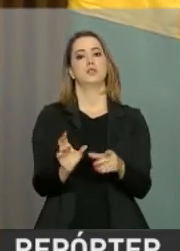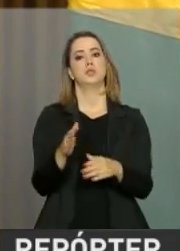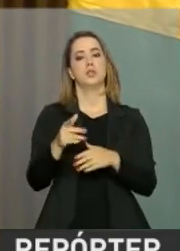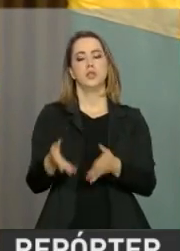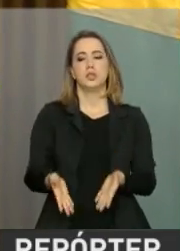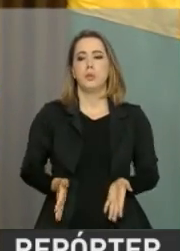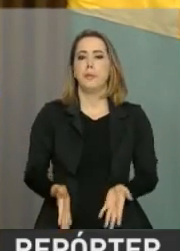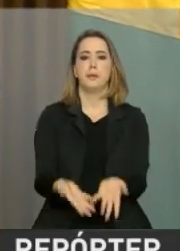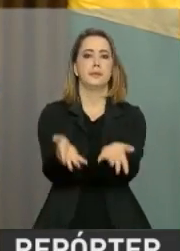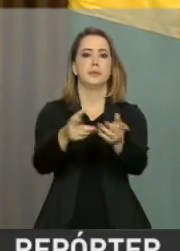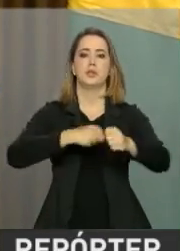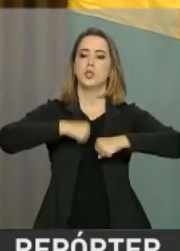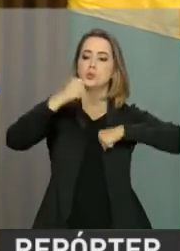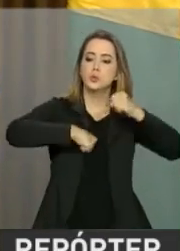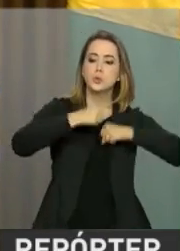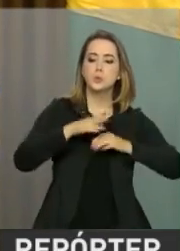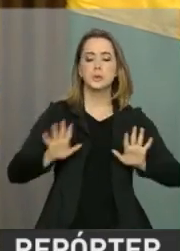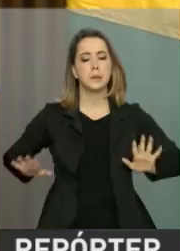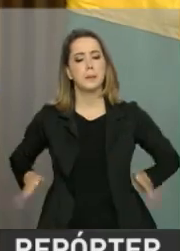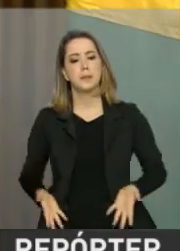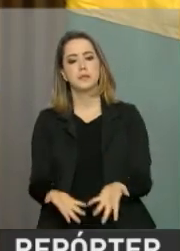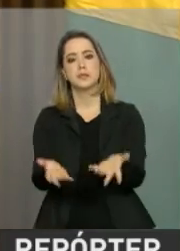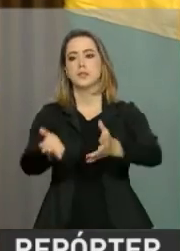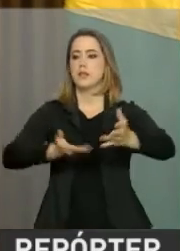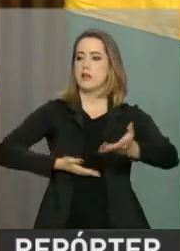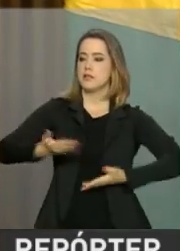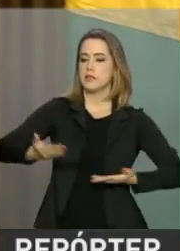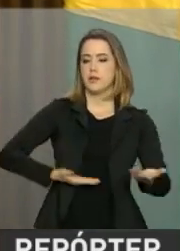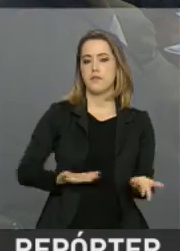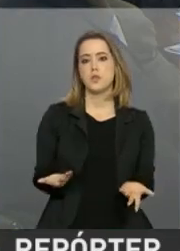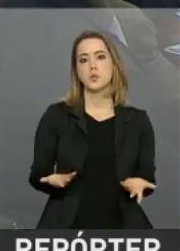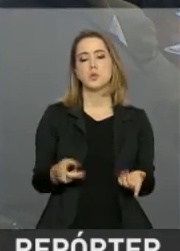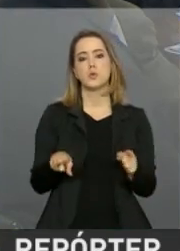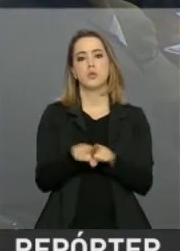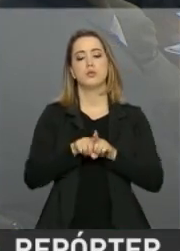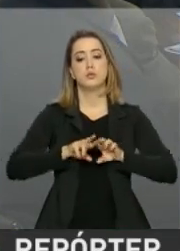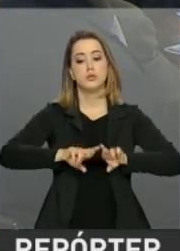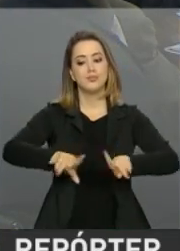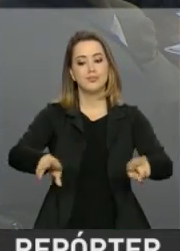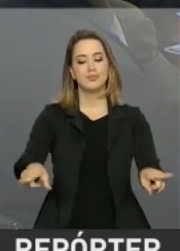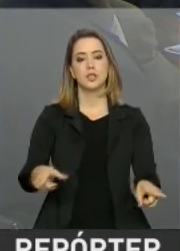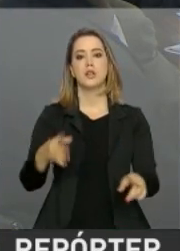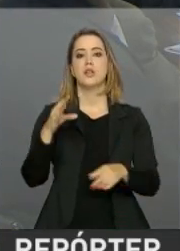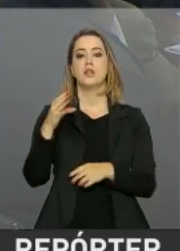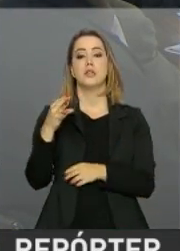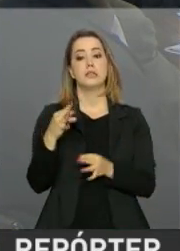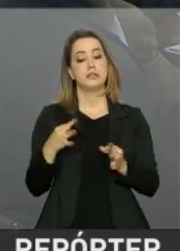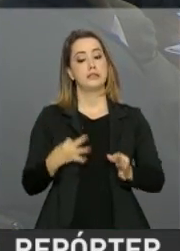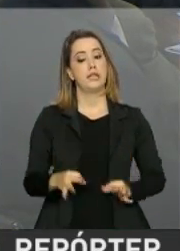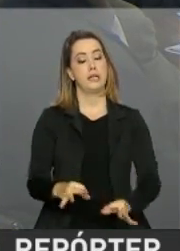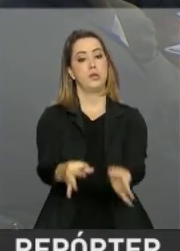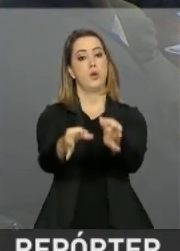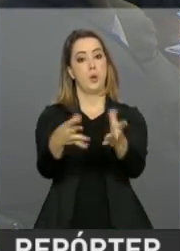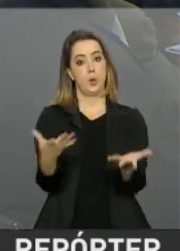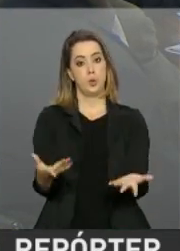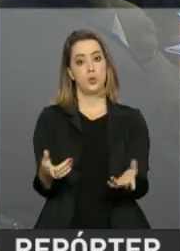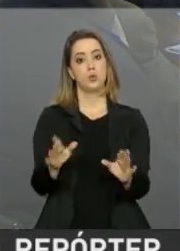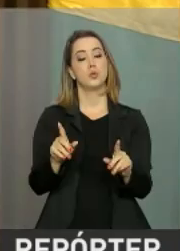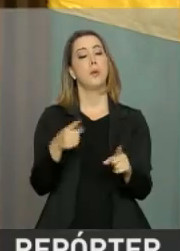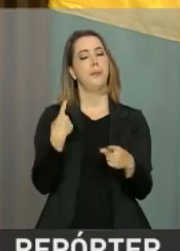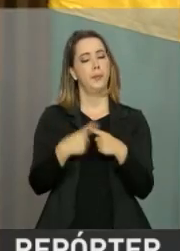de avanços comerciais de avanços serviços é tecnológicos e portanto